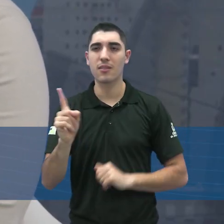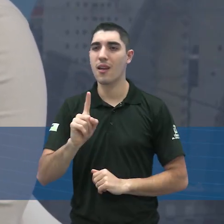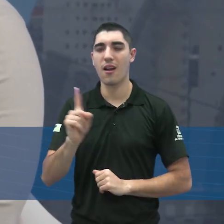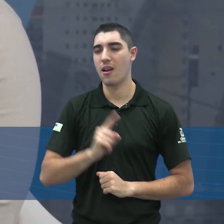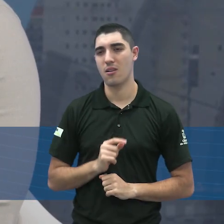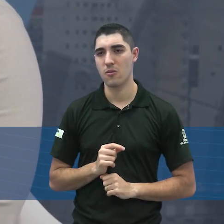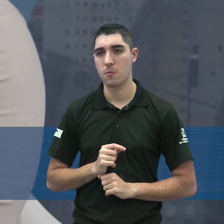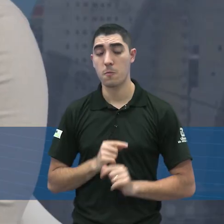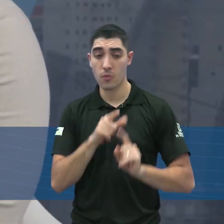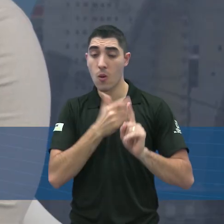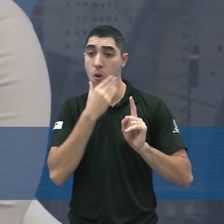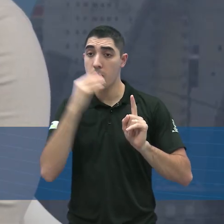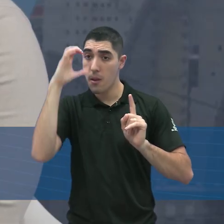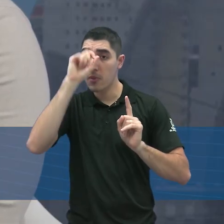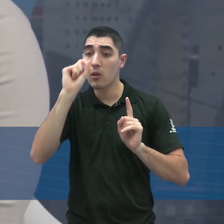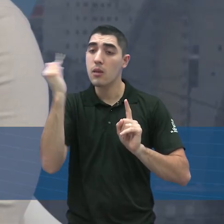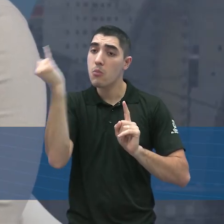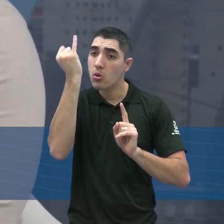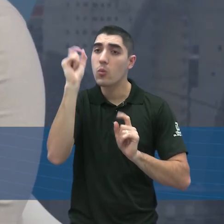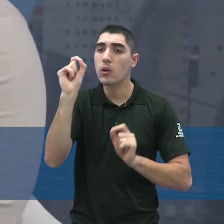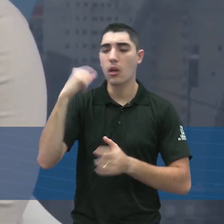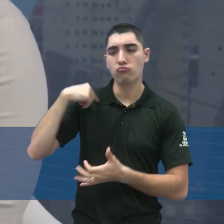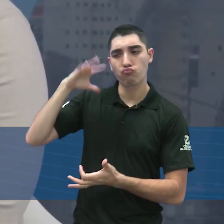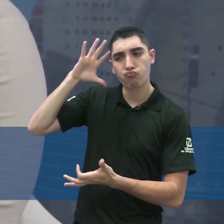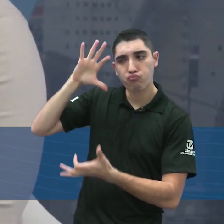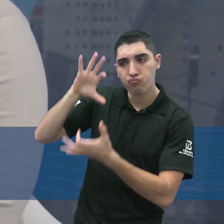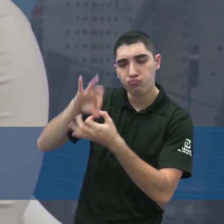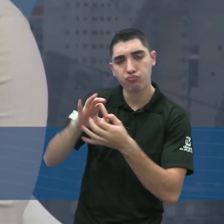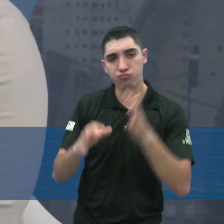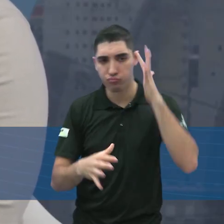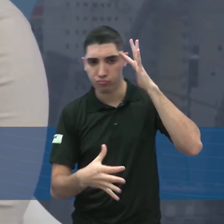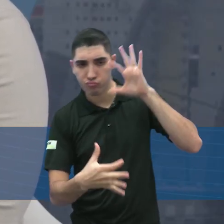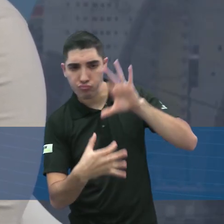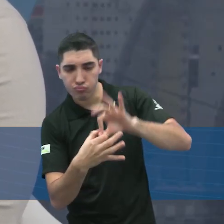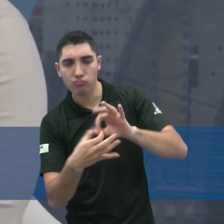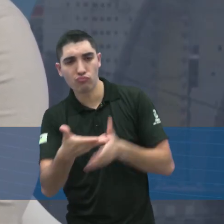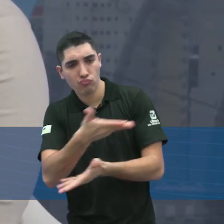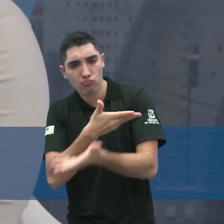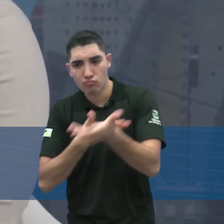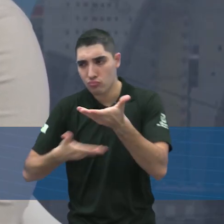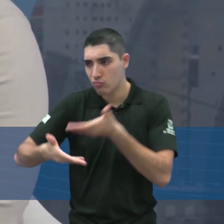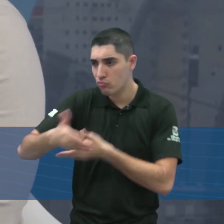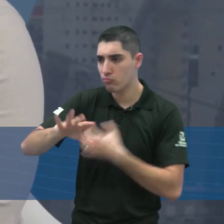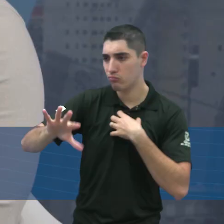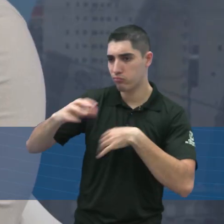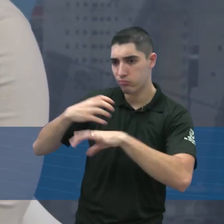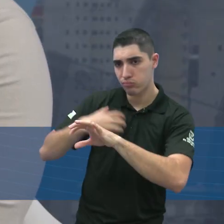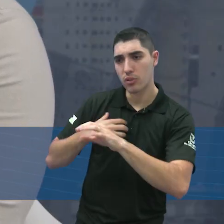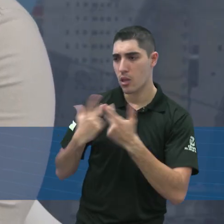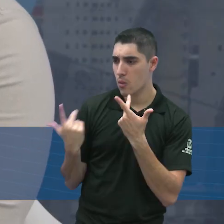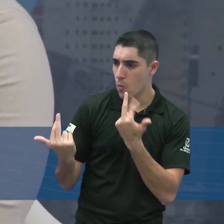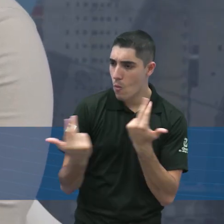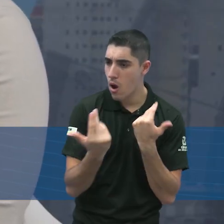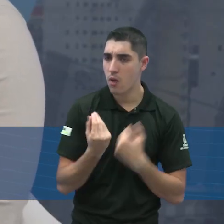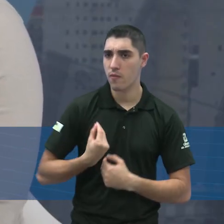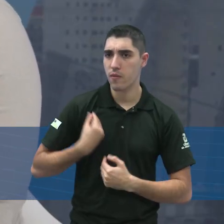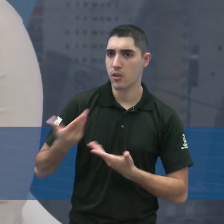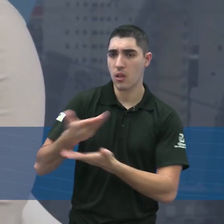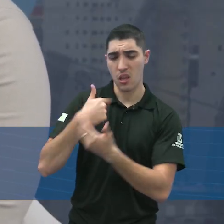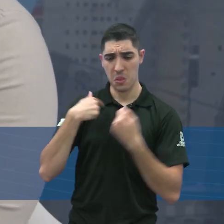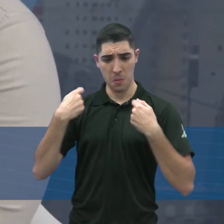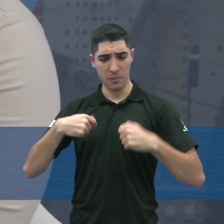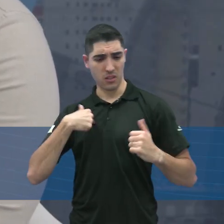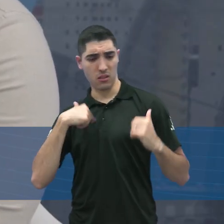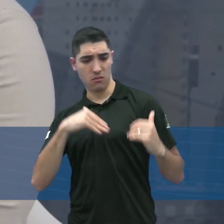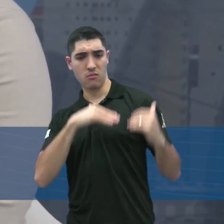exerce autoridade, mas que ele saiba que muitas coisas na vida são resolvidas na cooperação, né, no convívio, no igual para igual.